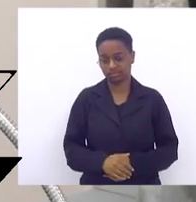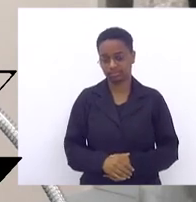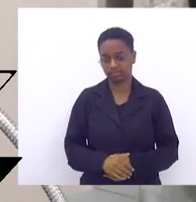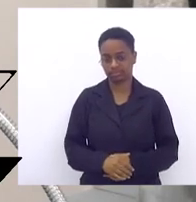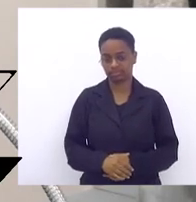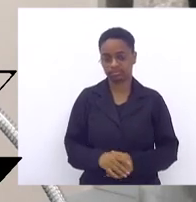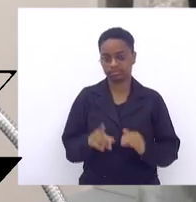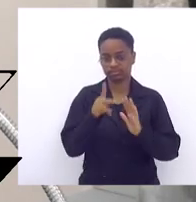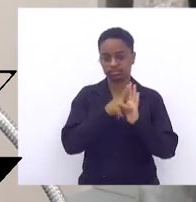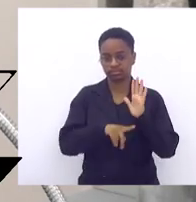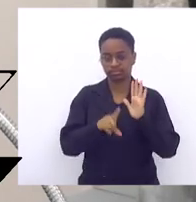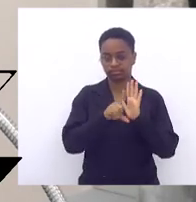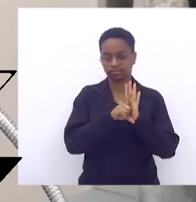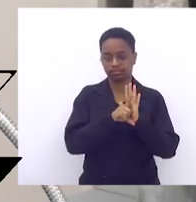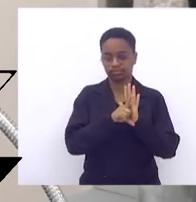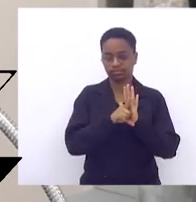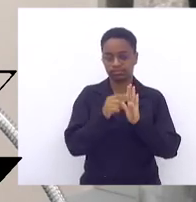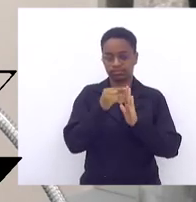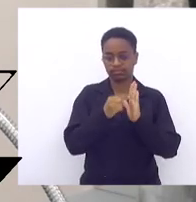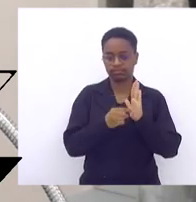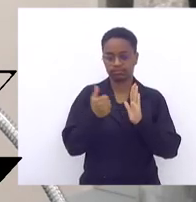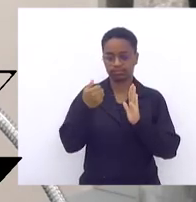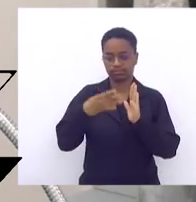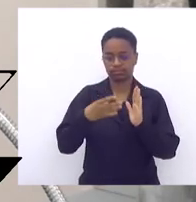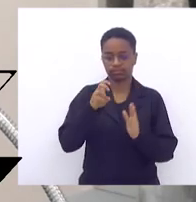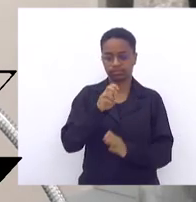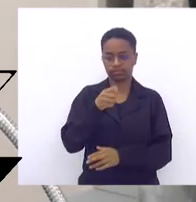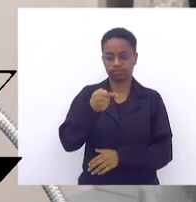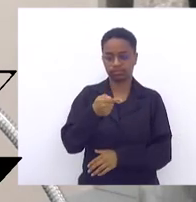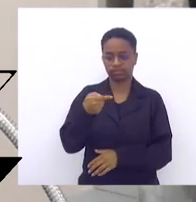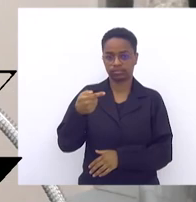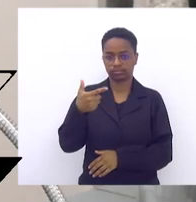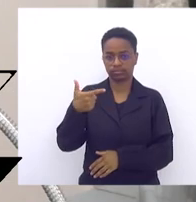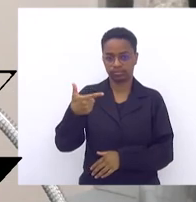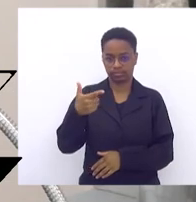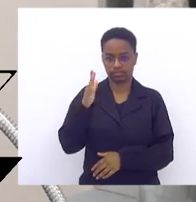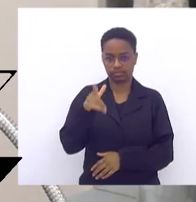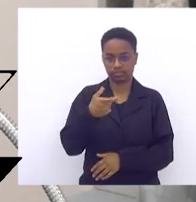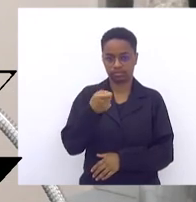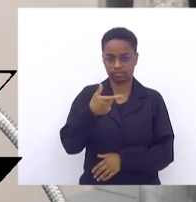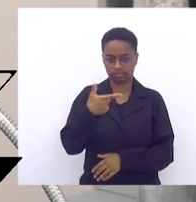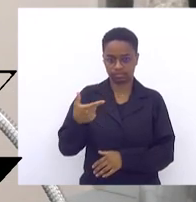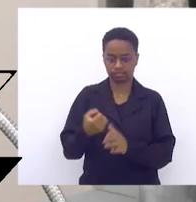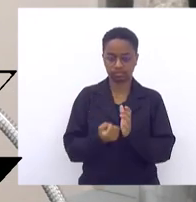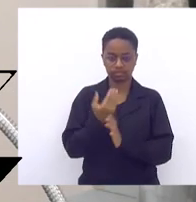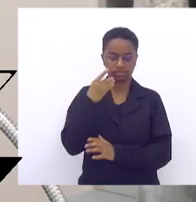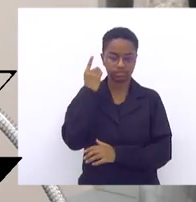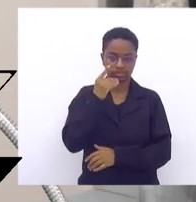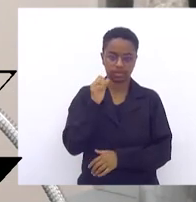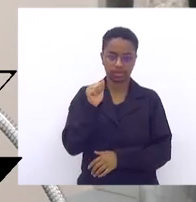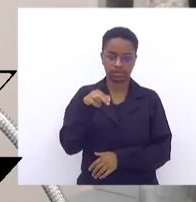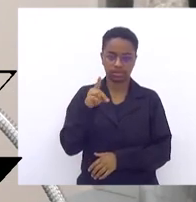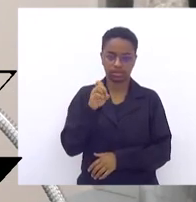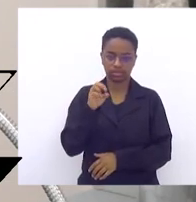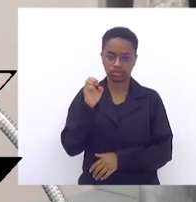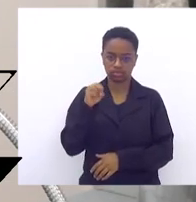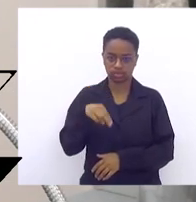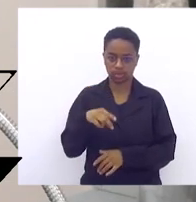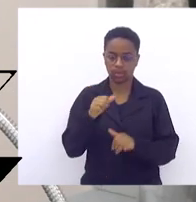Em projeto de lei, item 14 da pauta, o PL 5772 de 22, de autoria do deputado Anderson Moraes, que altera a lei